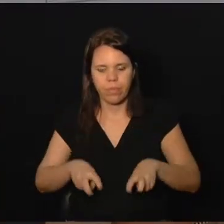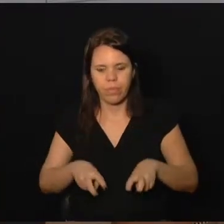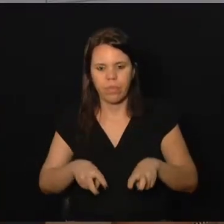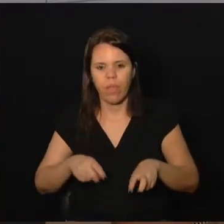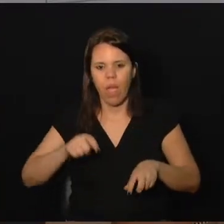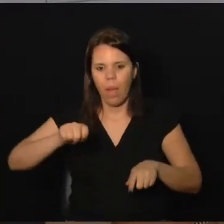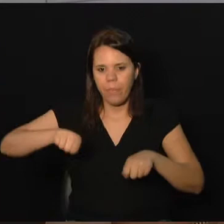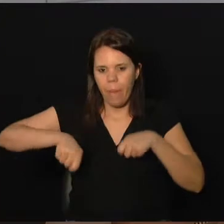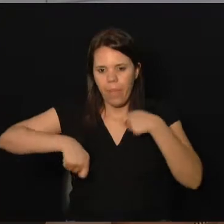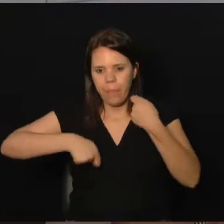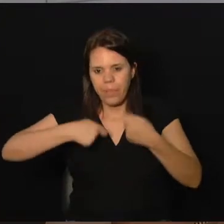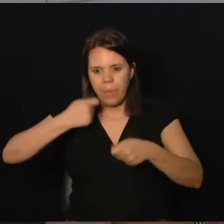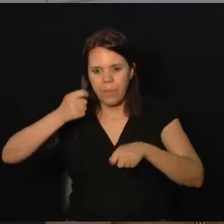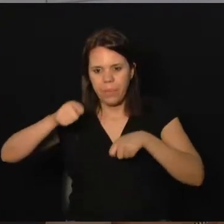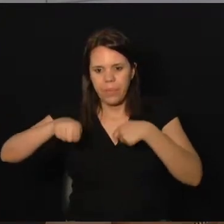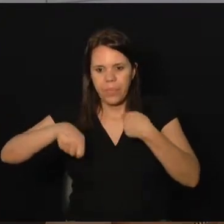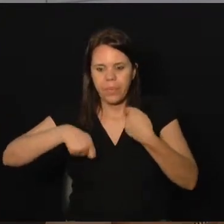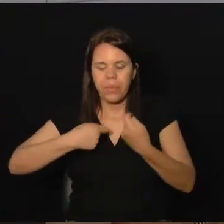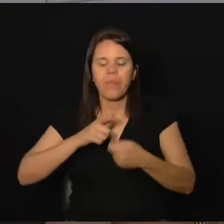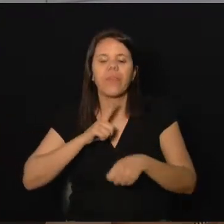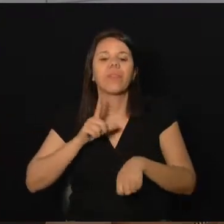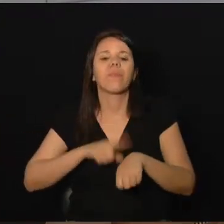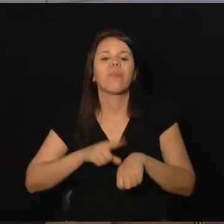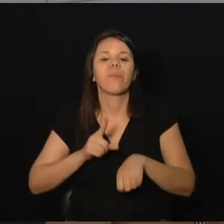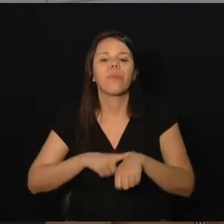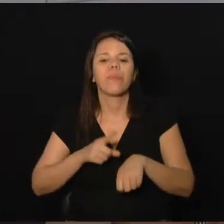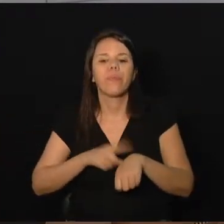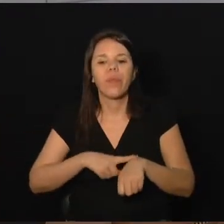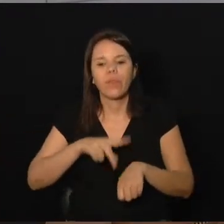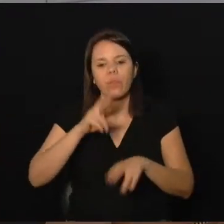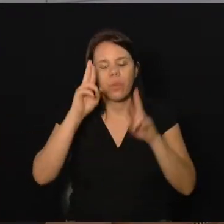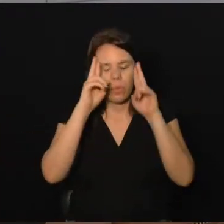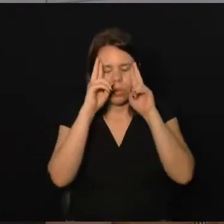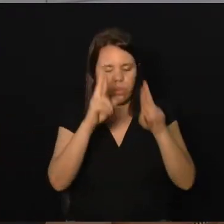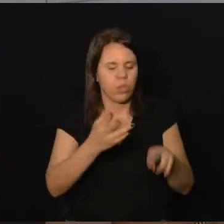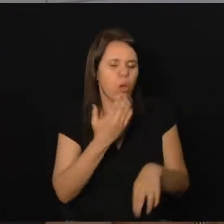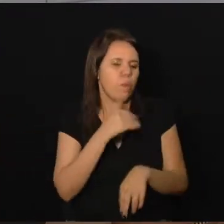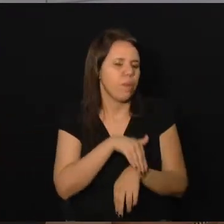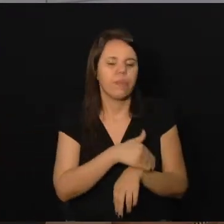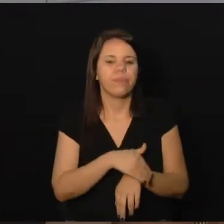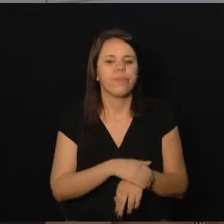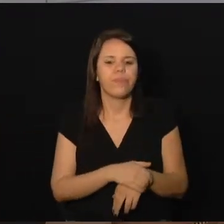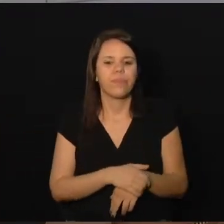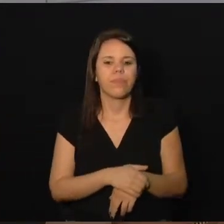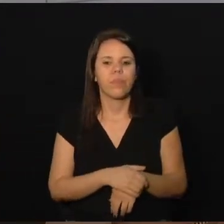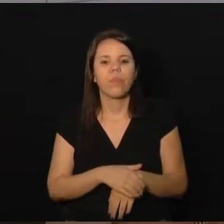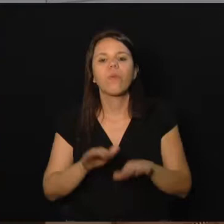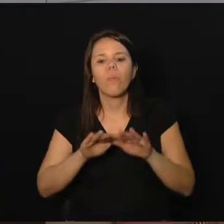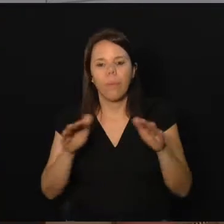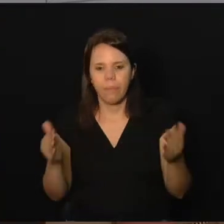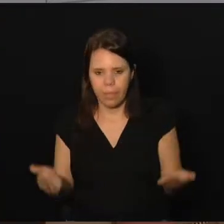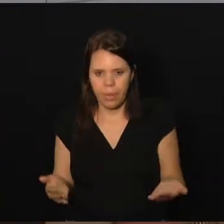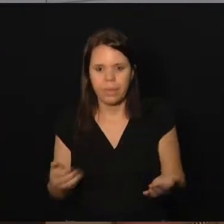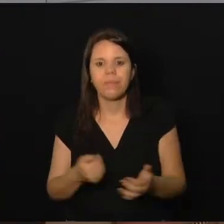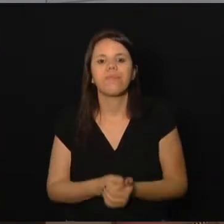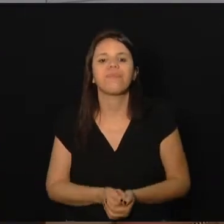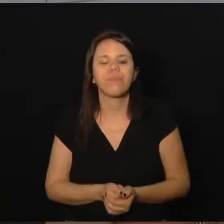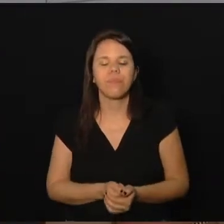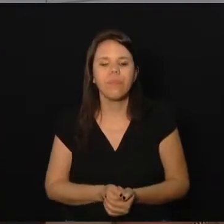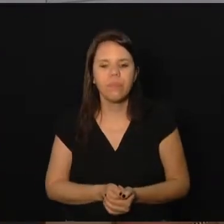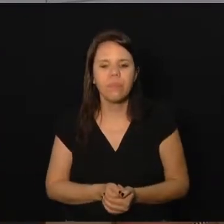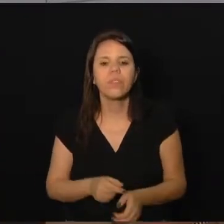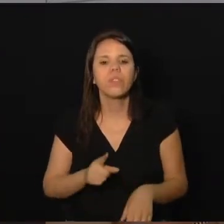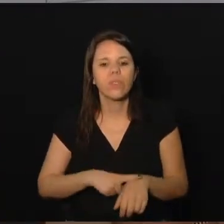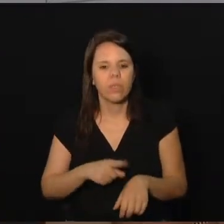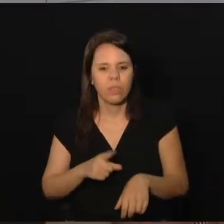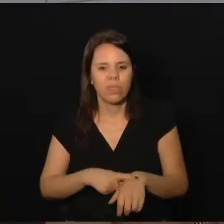de comer, ele vai ter um momento digno, né, não está comendo na rua, ele vai estar comendo numa mesa, ele vai ter um